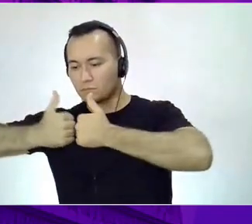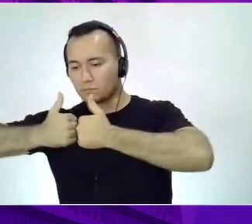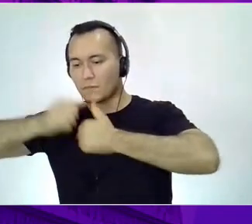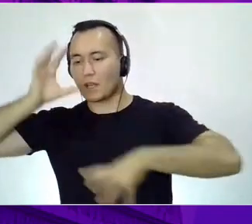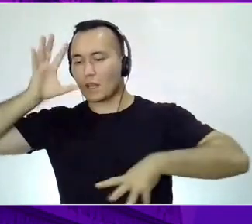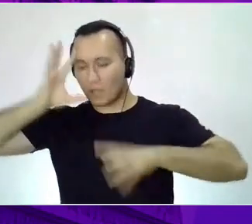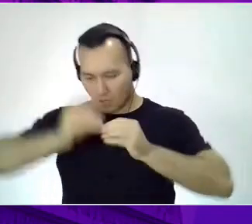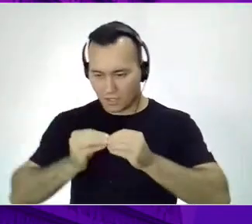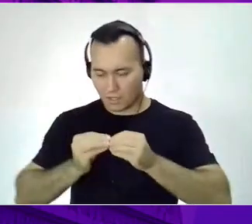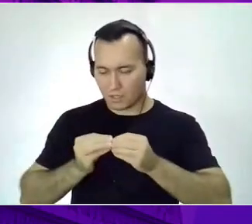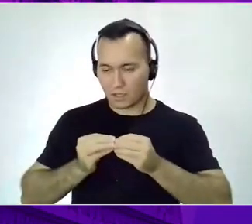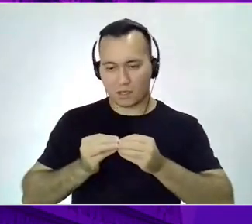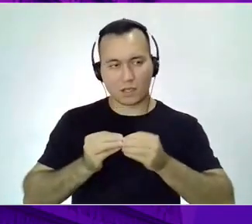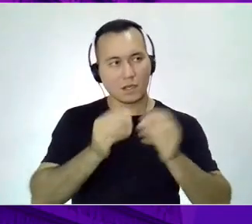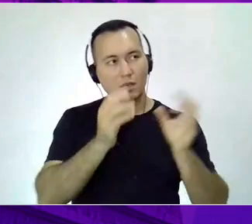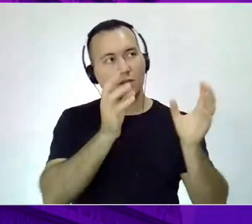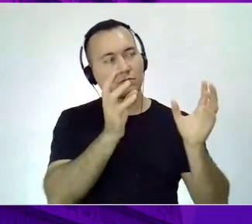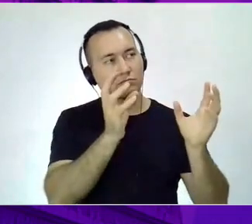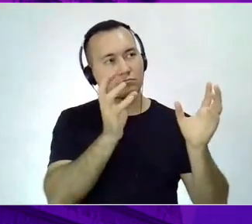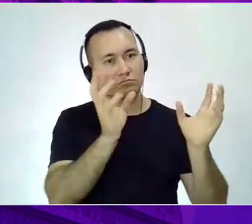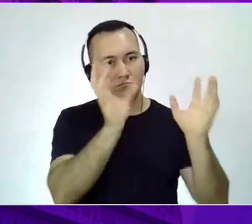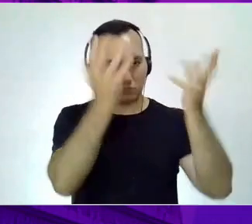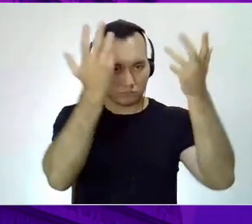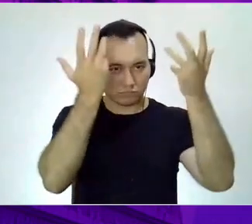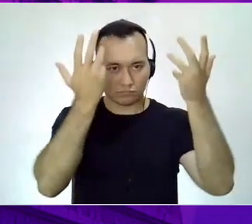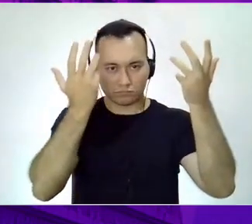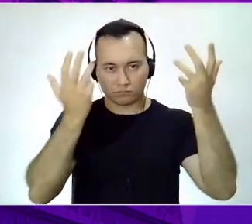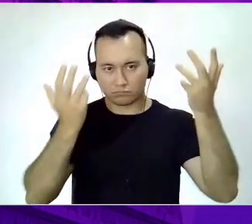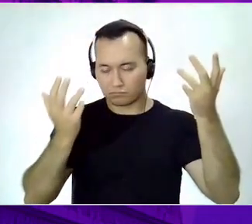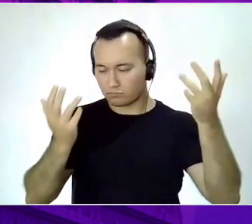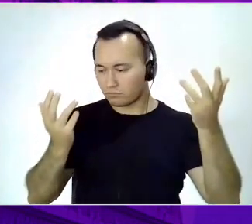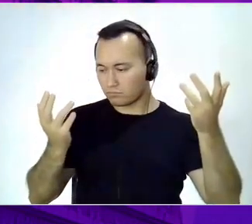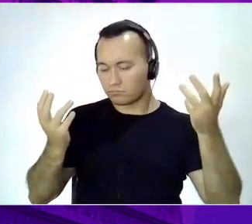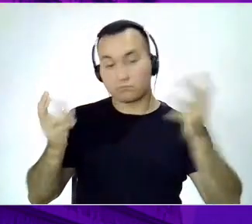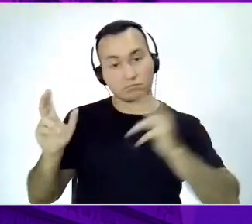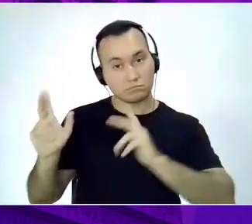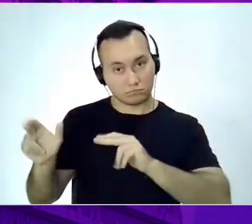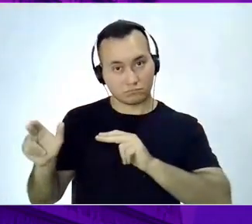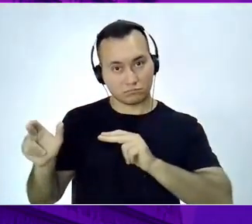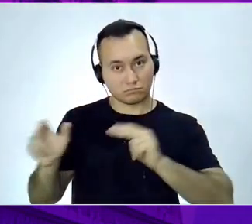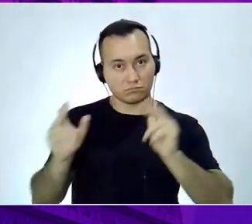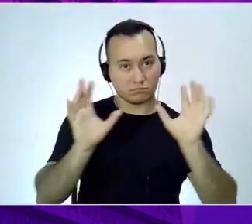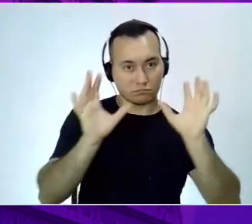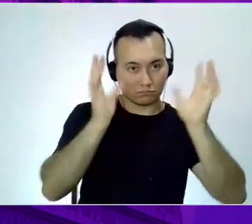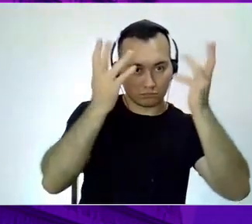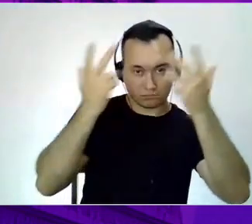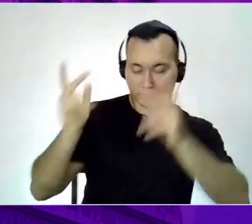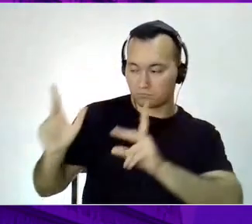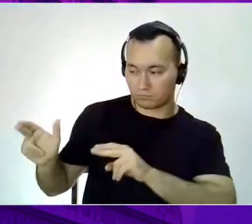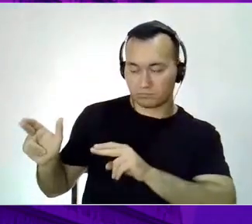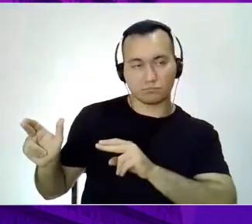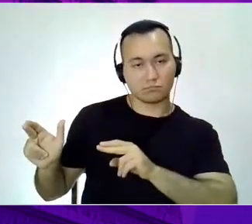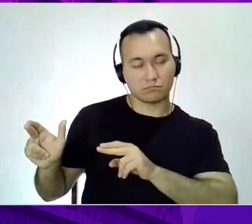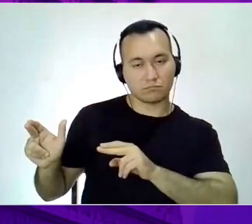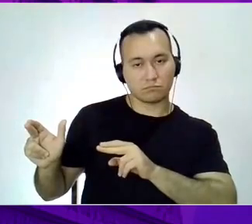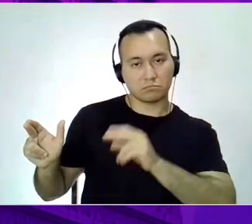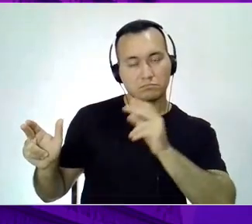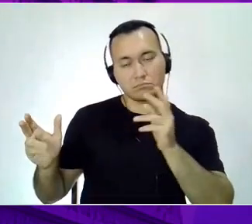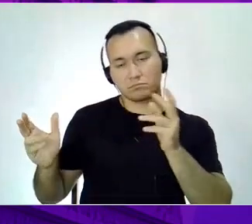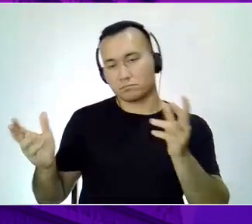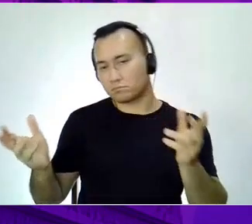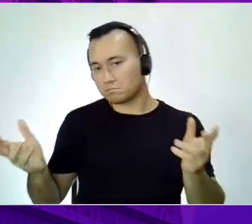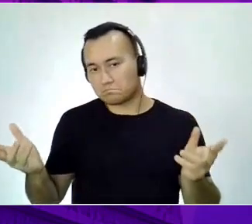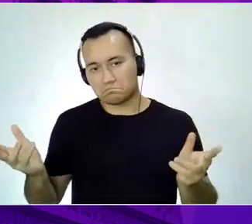Ok? Ok. Veja aí 2 desafios para automação e para definição. Primeiro, o